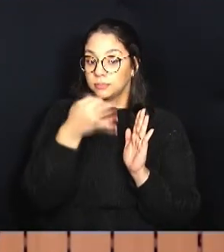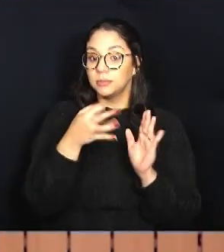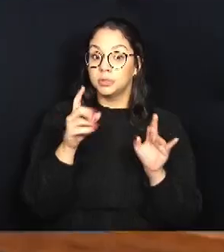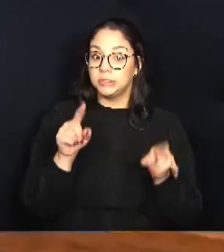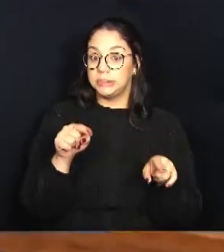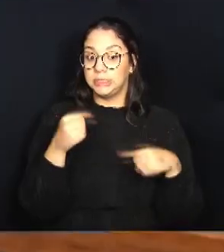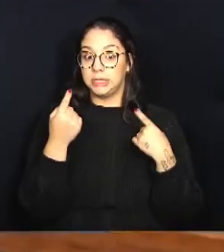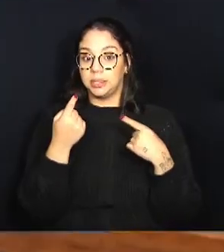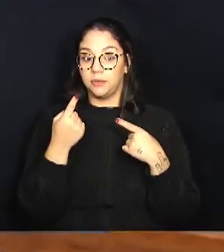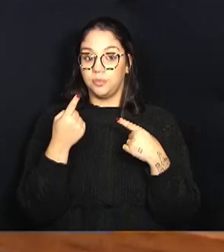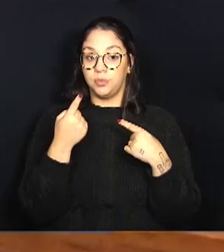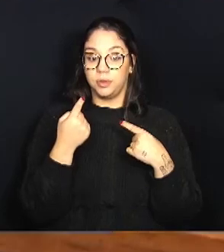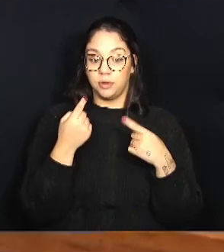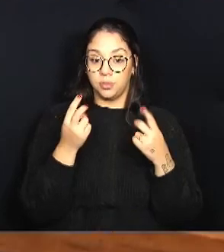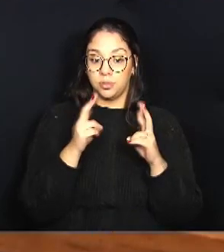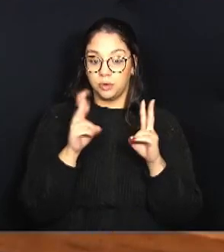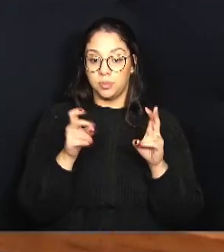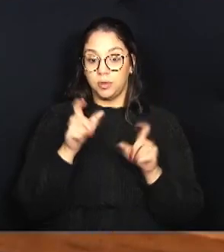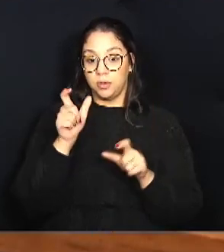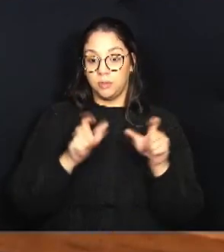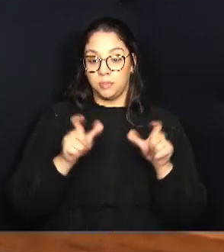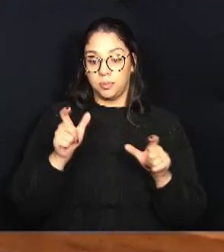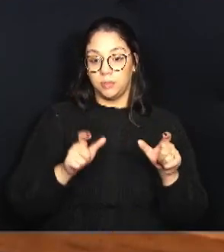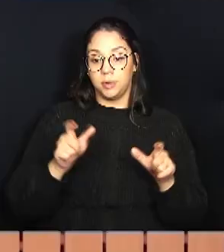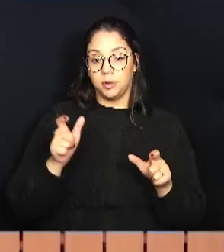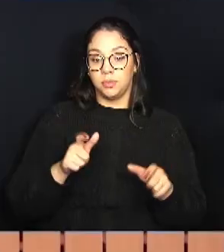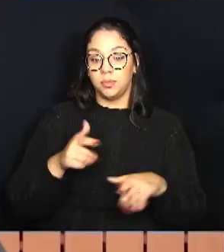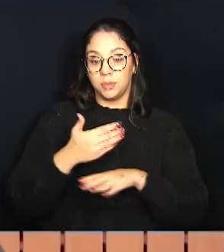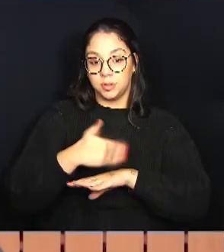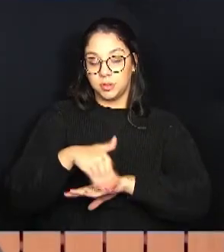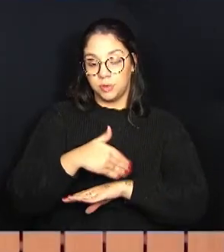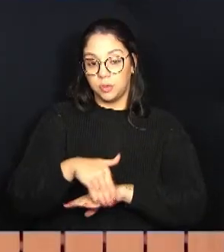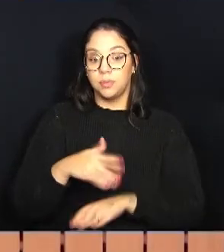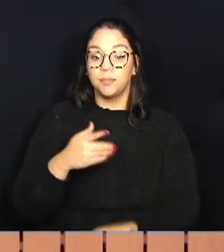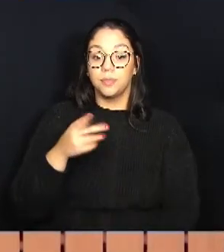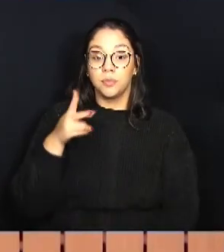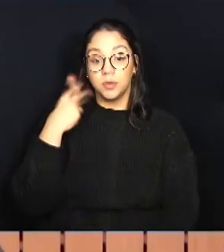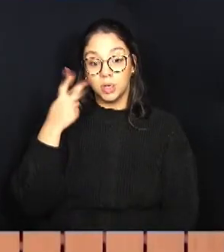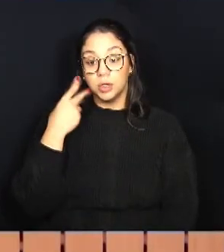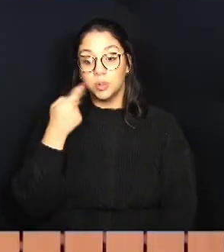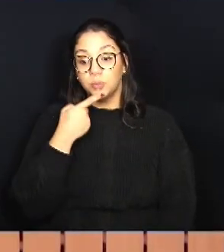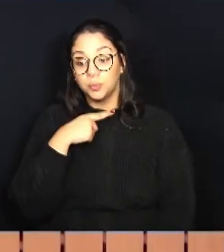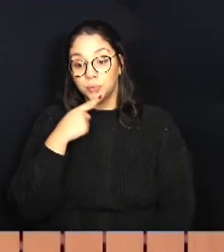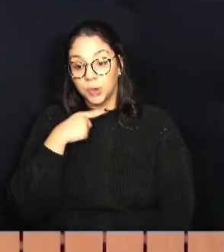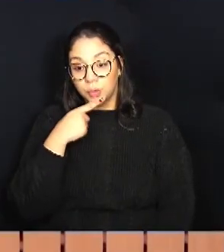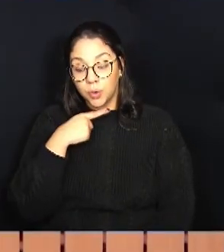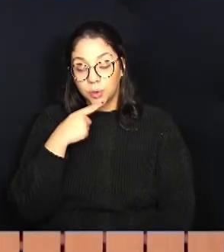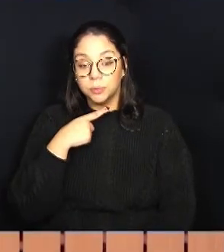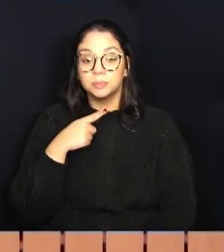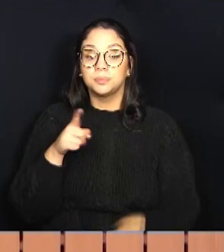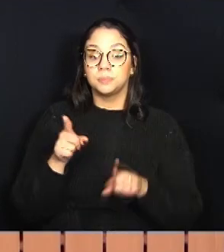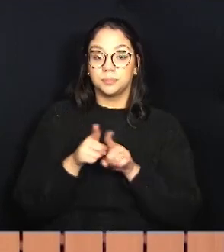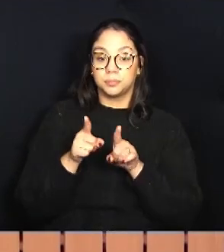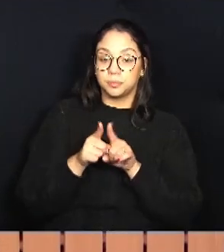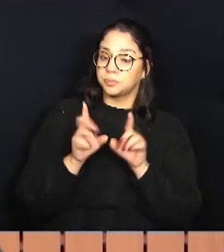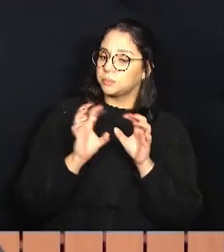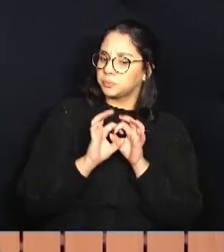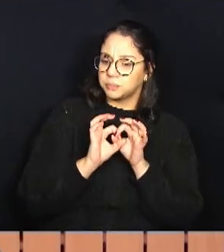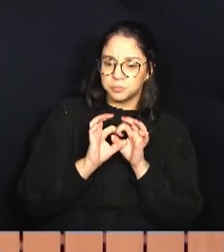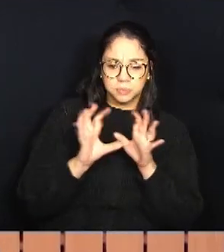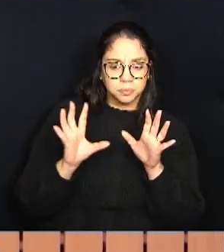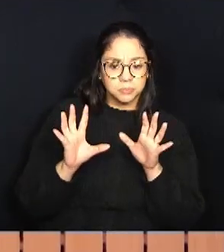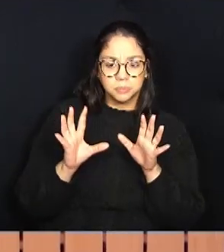desafio acerca das pessoas em situação de rua. O vereador Eduardo Magoga se colocou à disposição